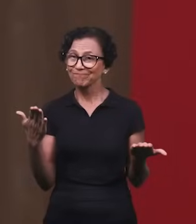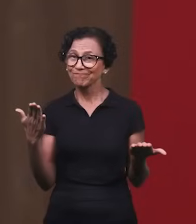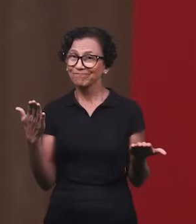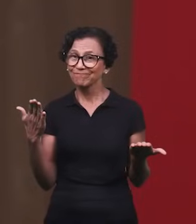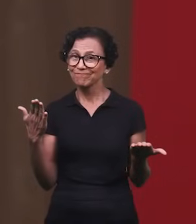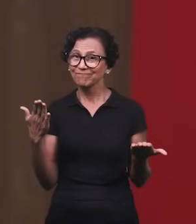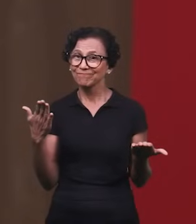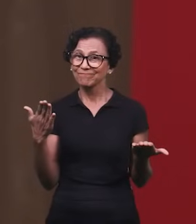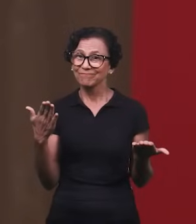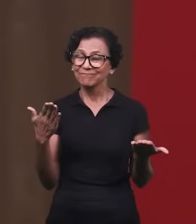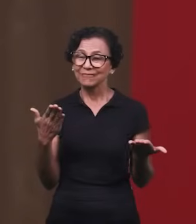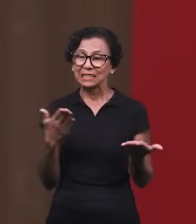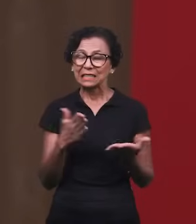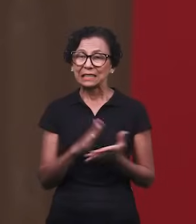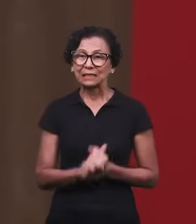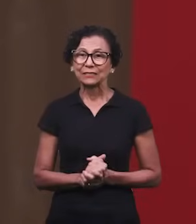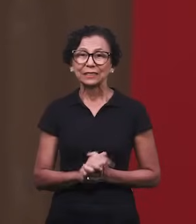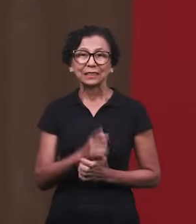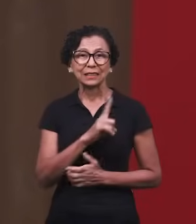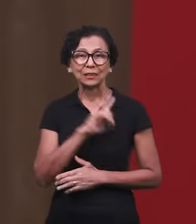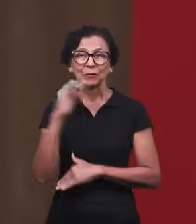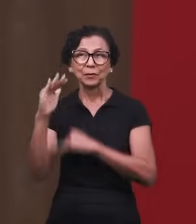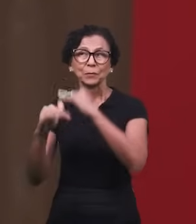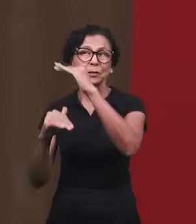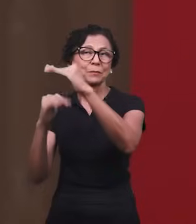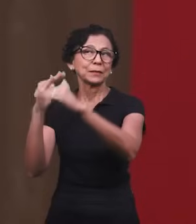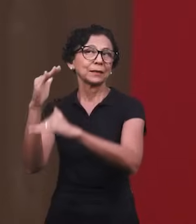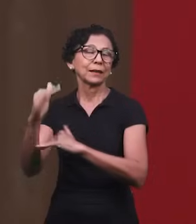conciliar. Então a minha vocação é